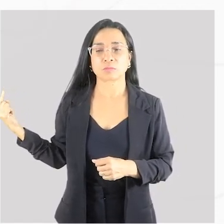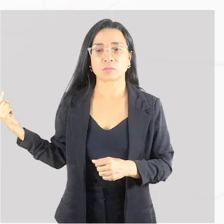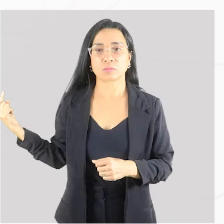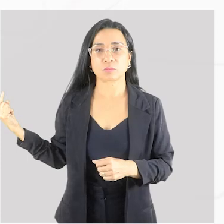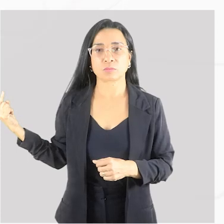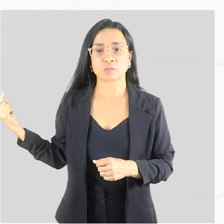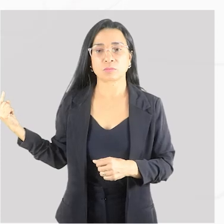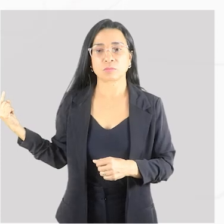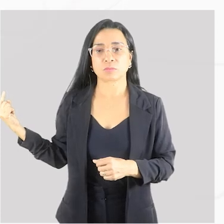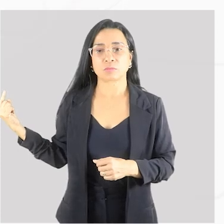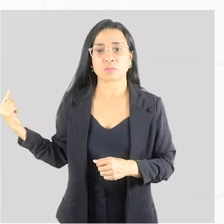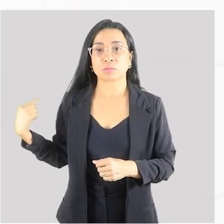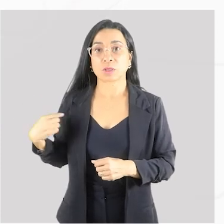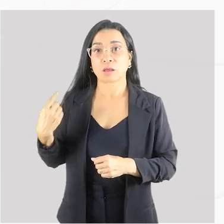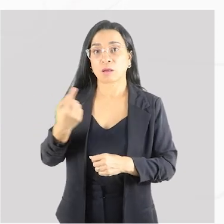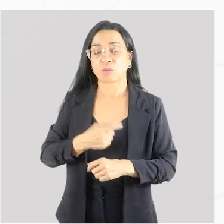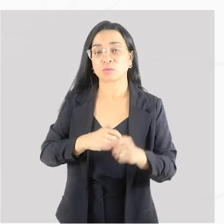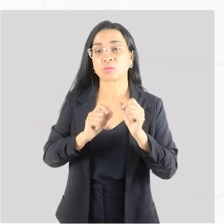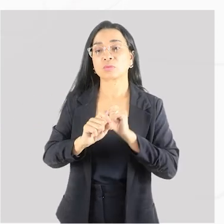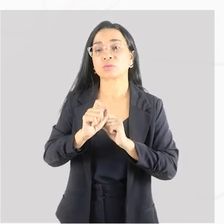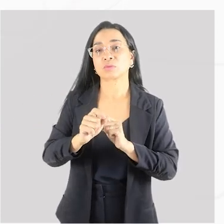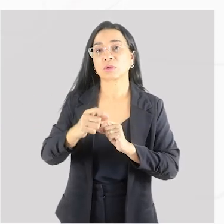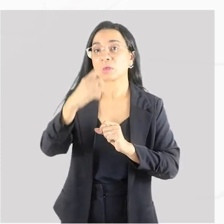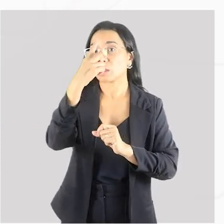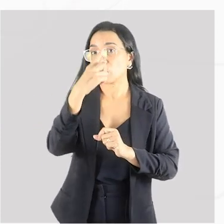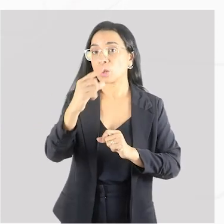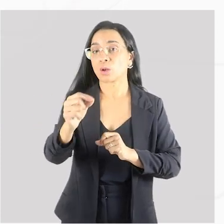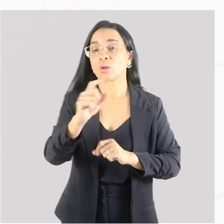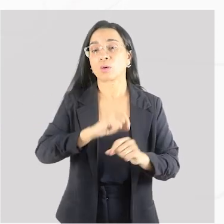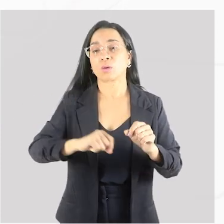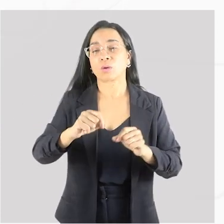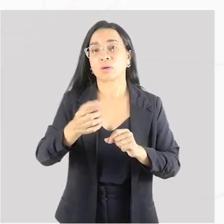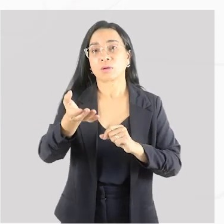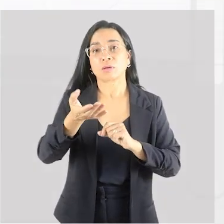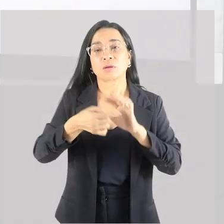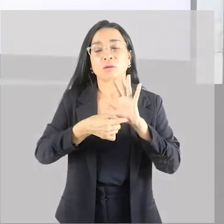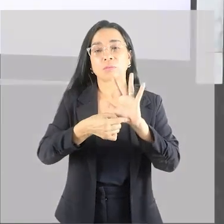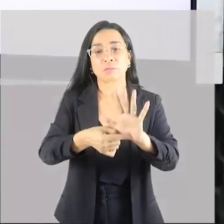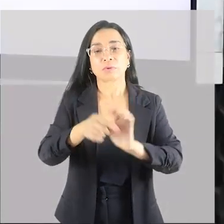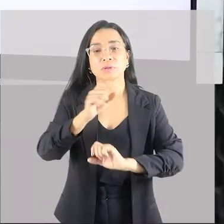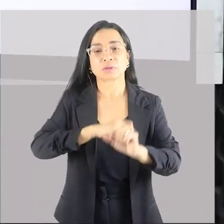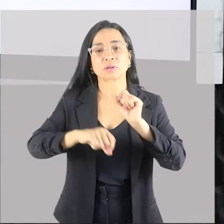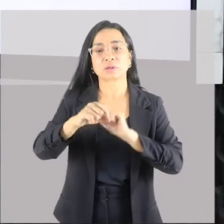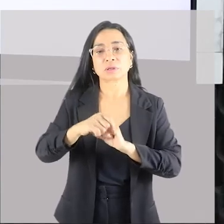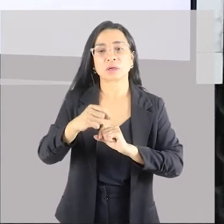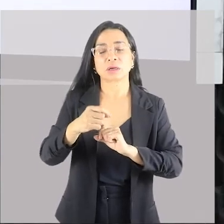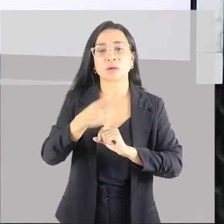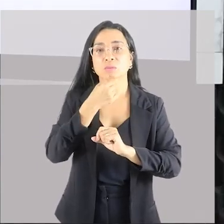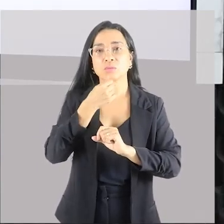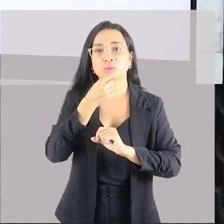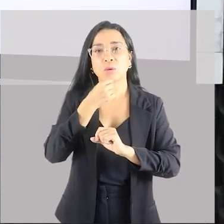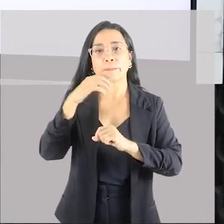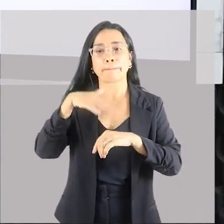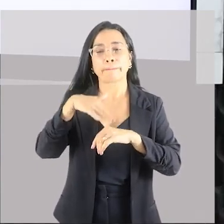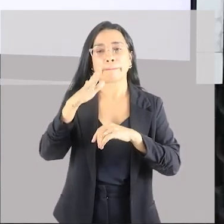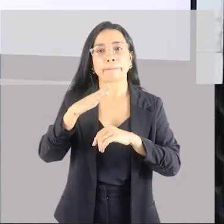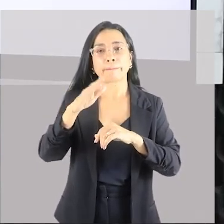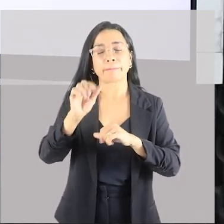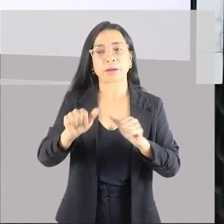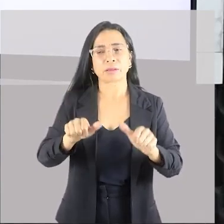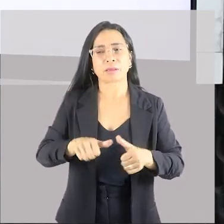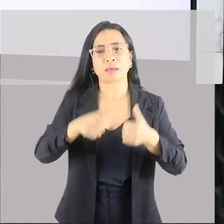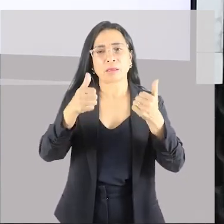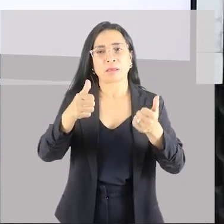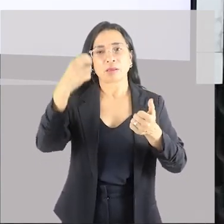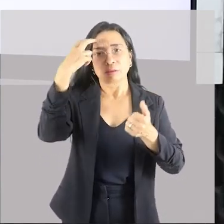é o nosso querido John Locke. Eu quero apresentar para vocês um dos homens mais inteligentes da face da